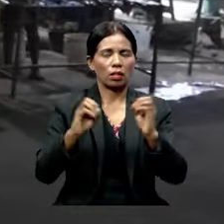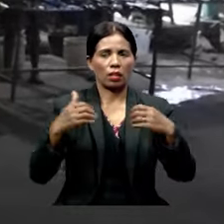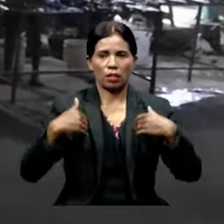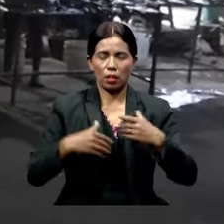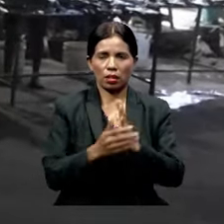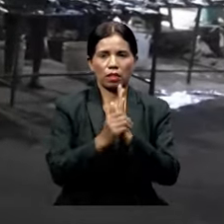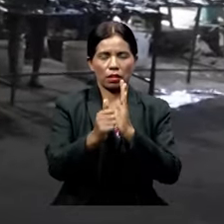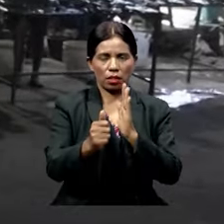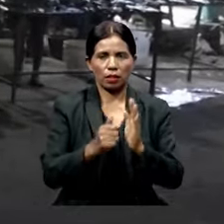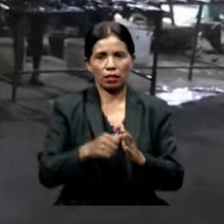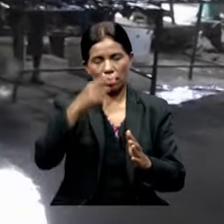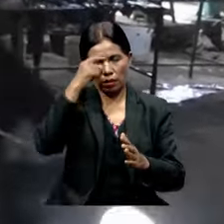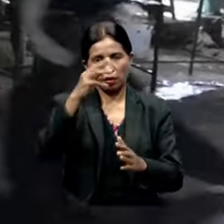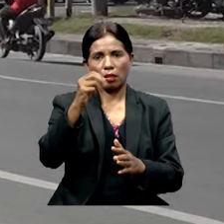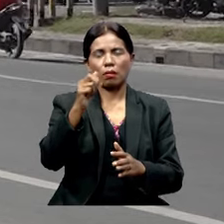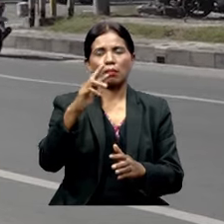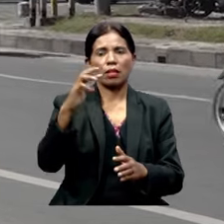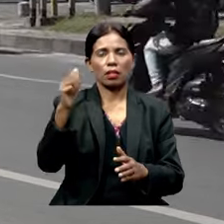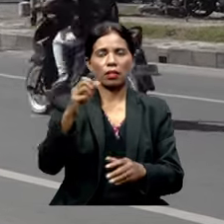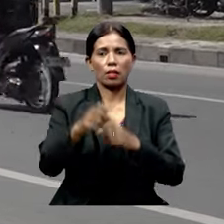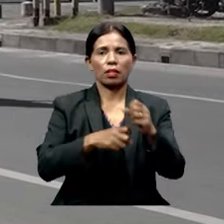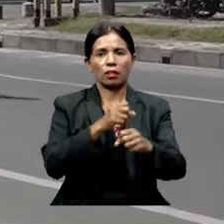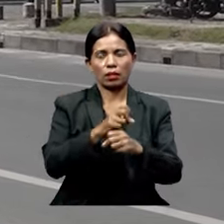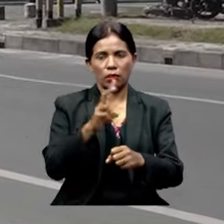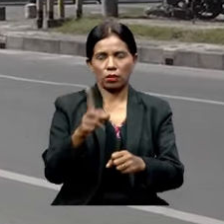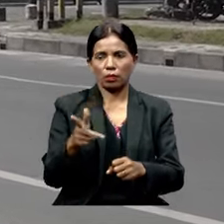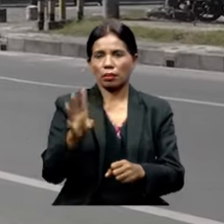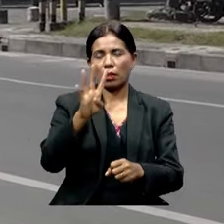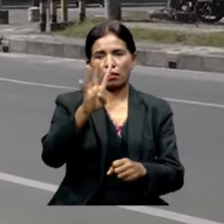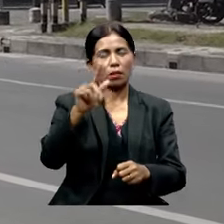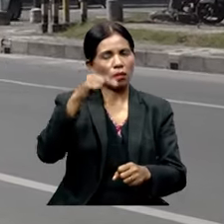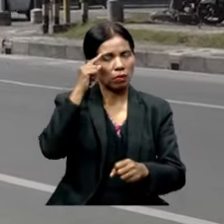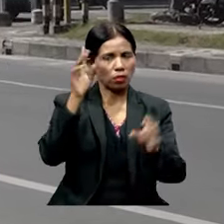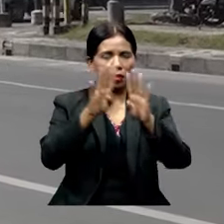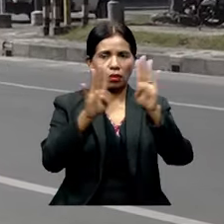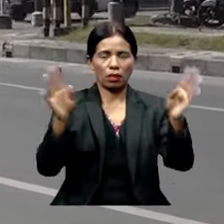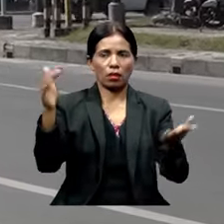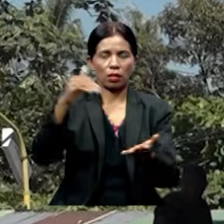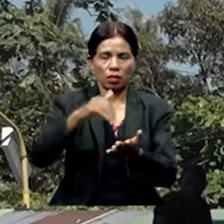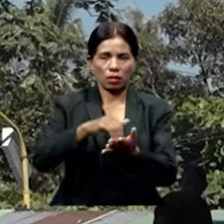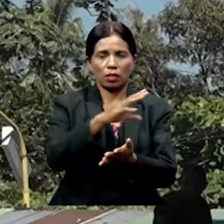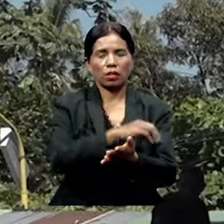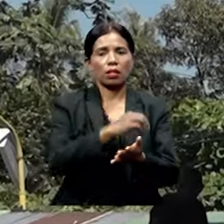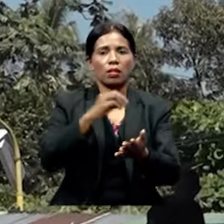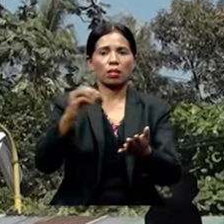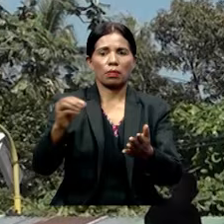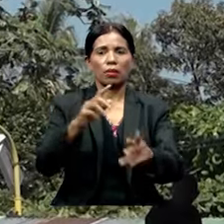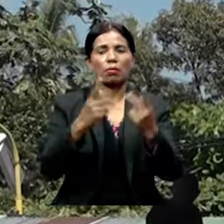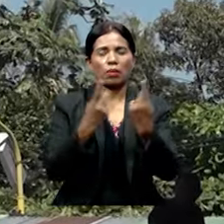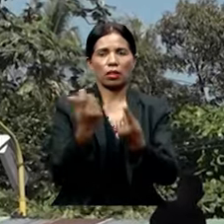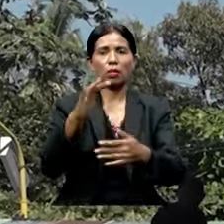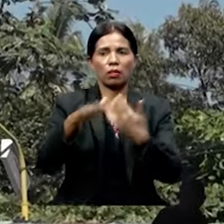capacidade. Também Maria Antônia promete tinari hunrua Ronoro Resinhat, governo Seloque, fila fale concurso ba companhia Sira, rodi